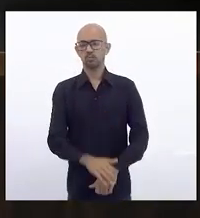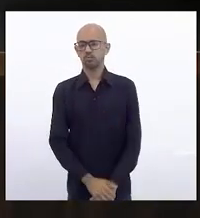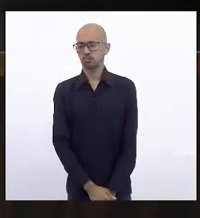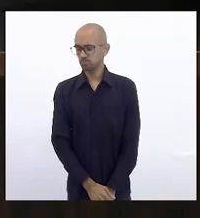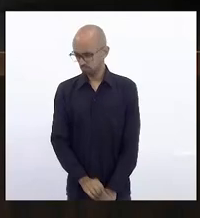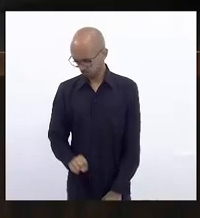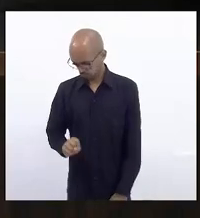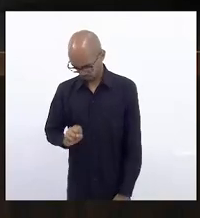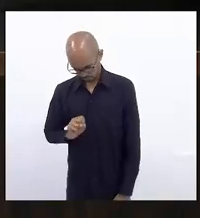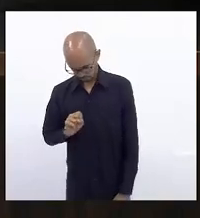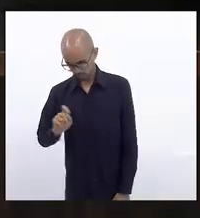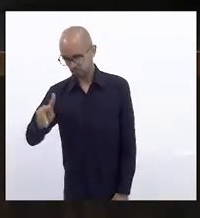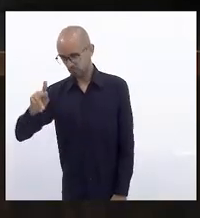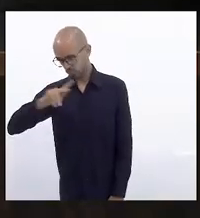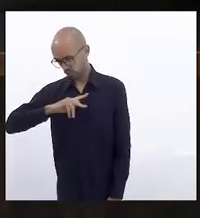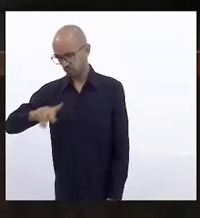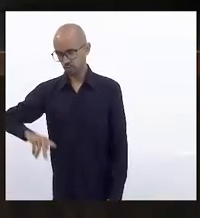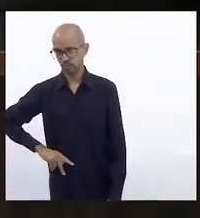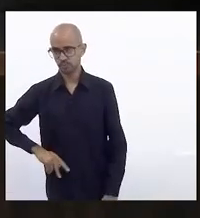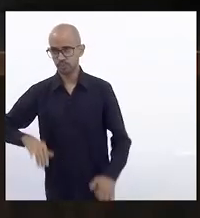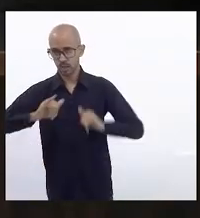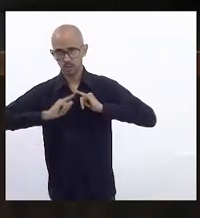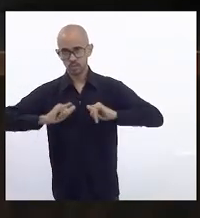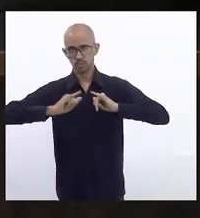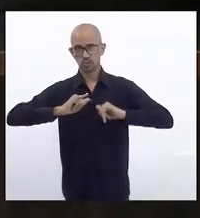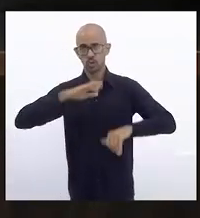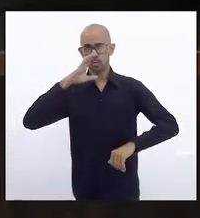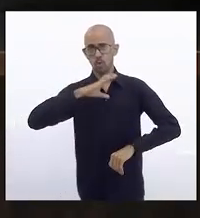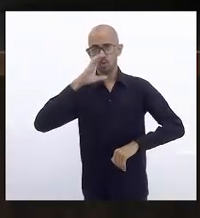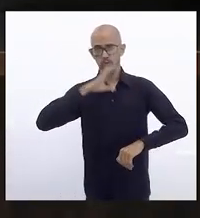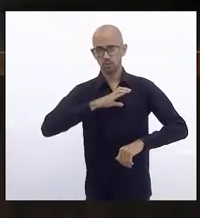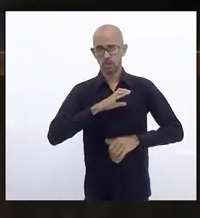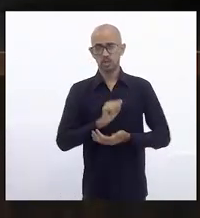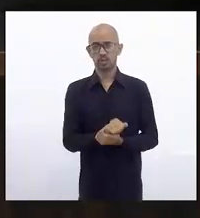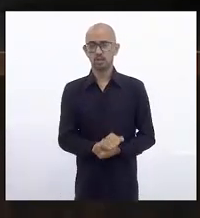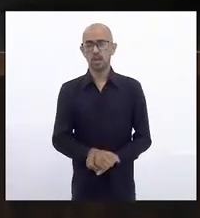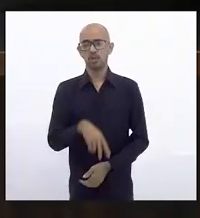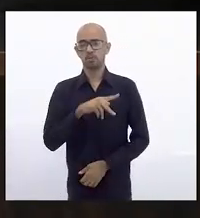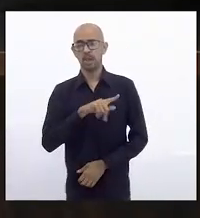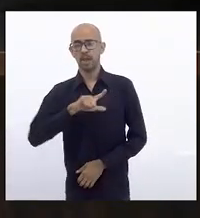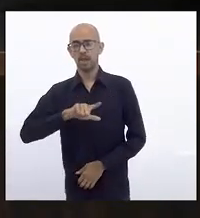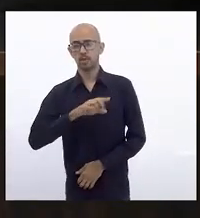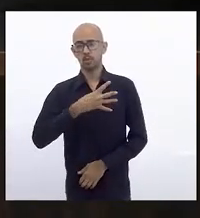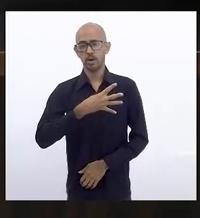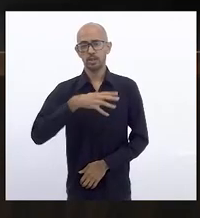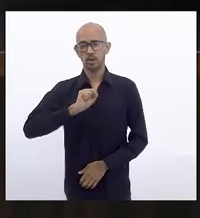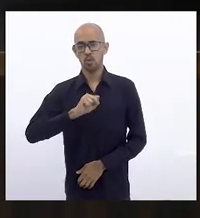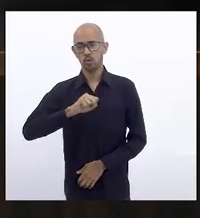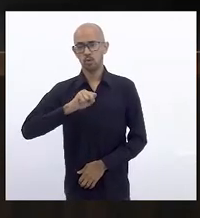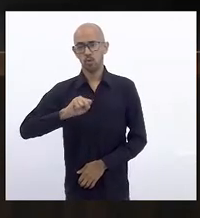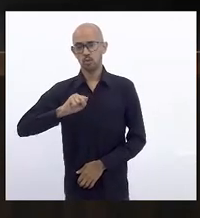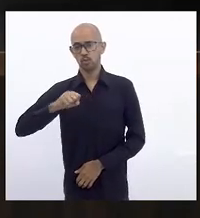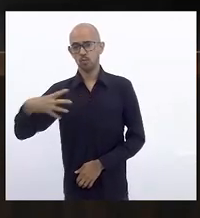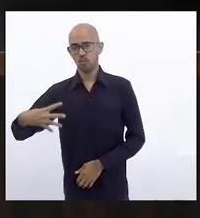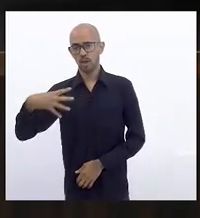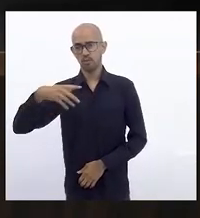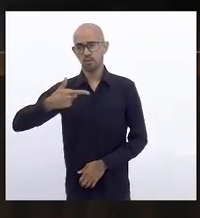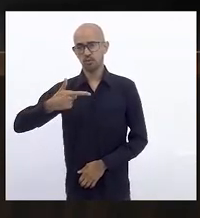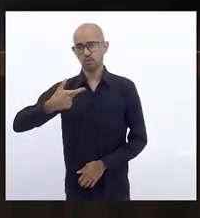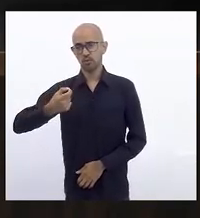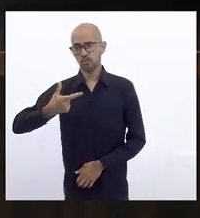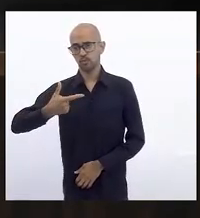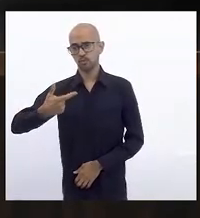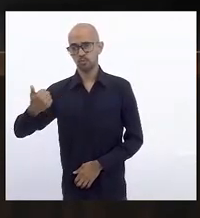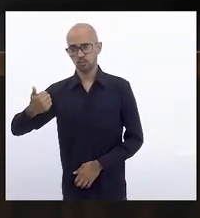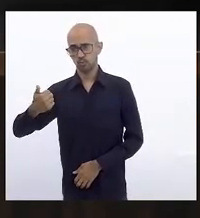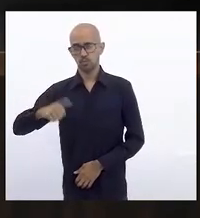presidente. Ok. Anuncio, em regime de urgência e discussão única, projeto de lei 488421, de autoria dos deputados Marta